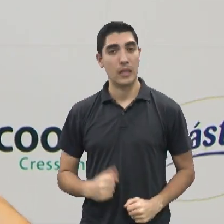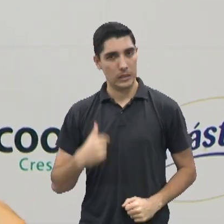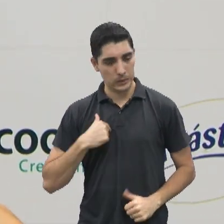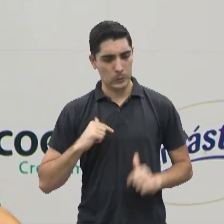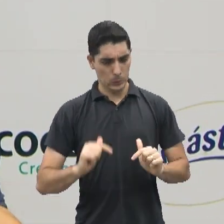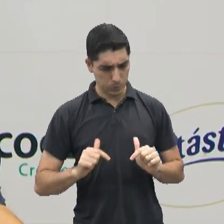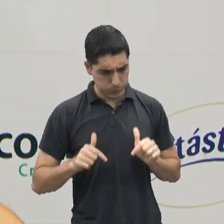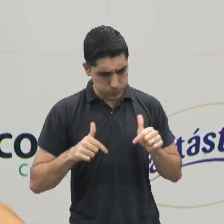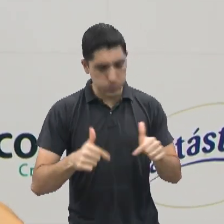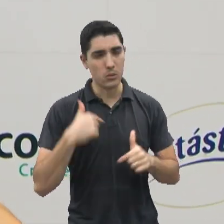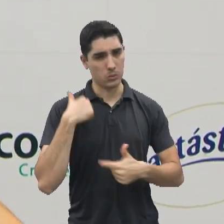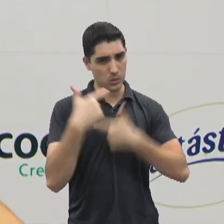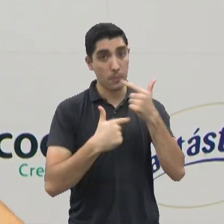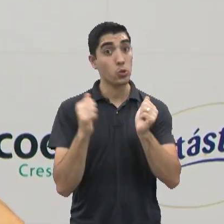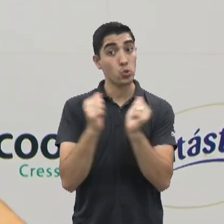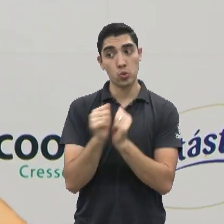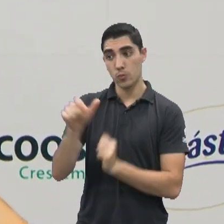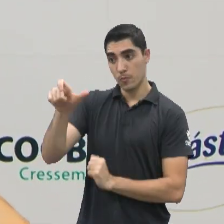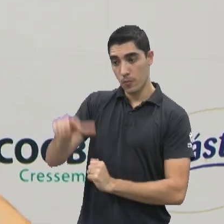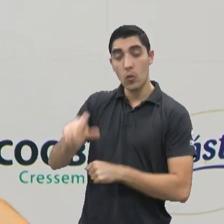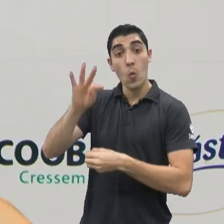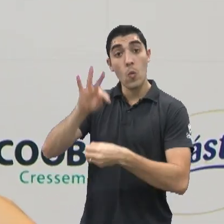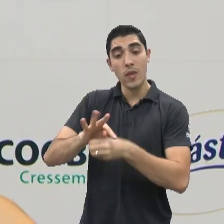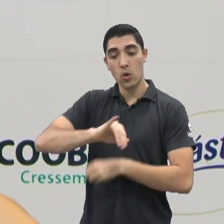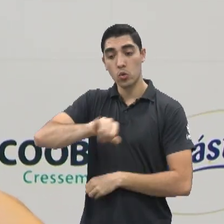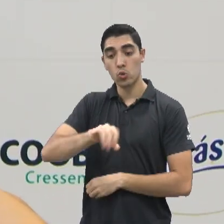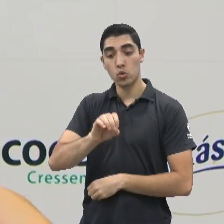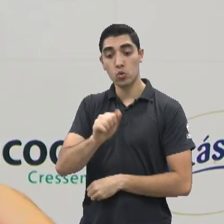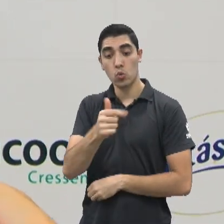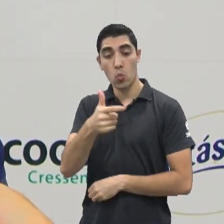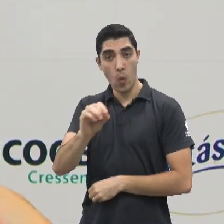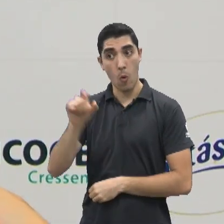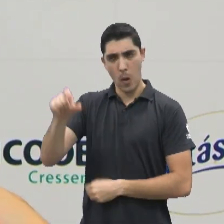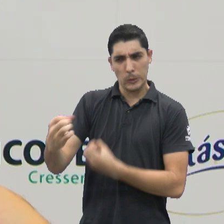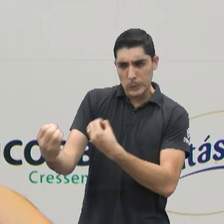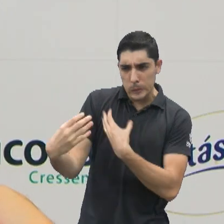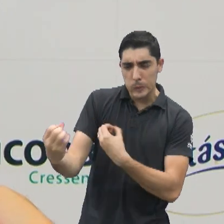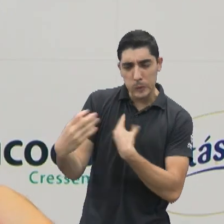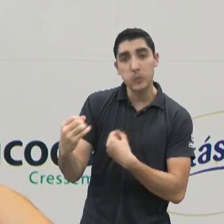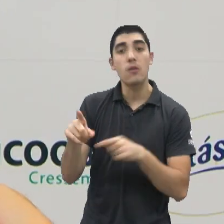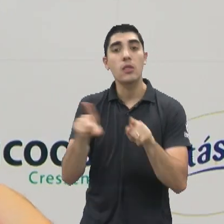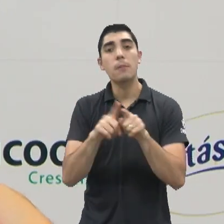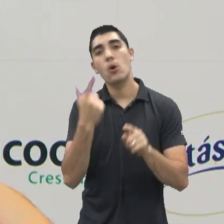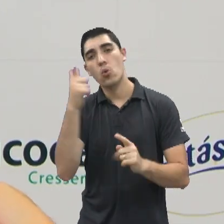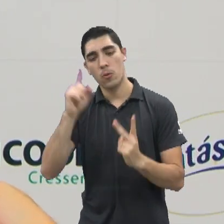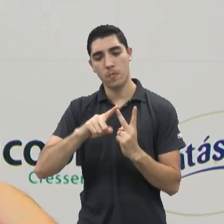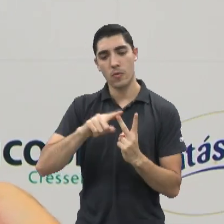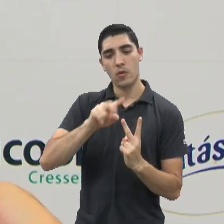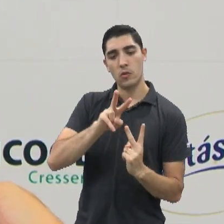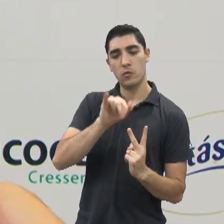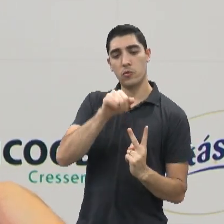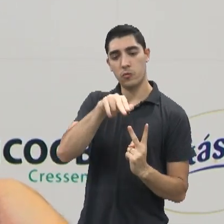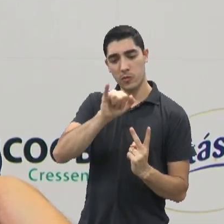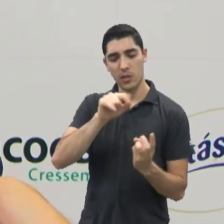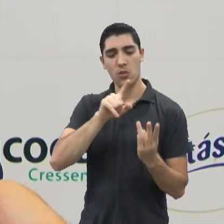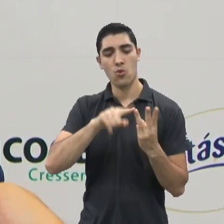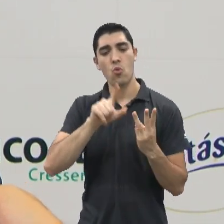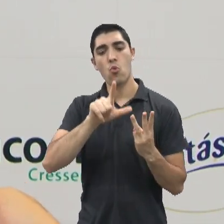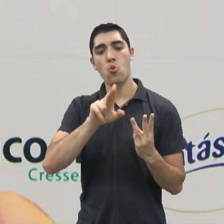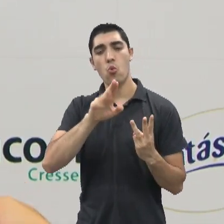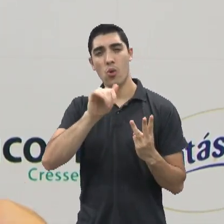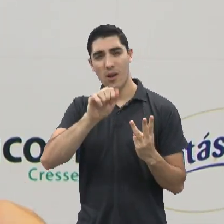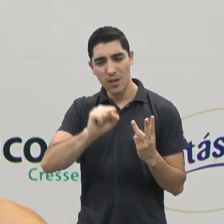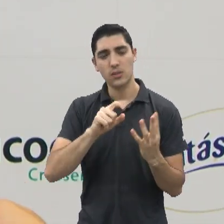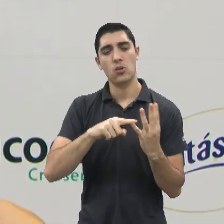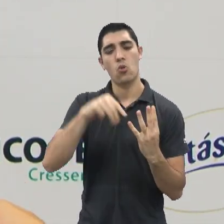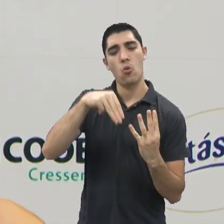o preparador de goleiro, que nos prepara muito bem. O Vini, meu companheiro de posição também. O Lucas está lesionado, o Murilo. Acho que